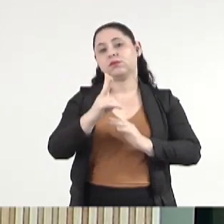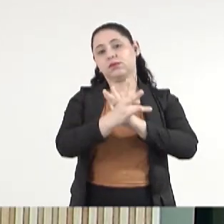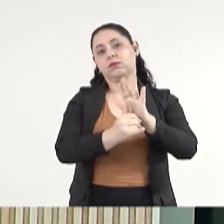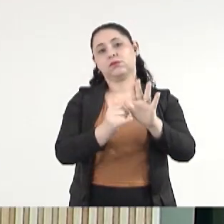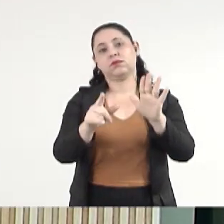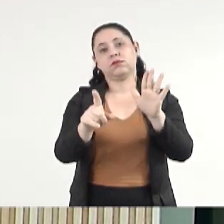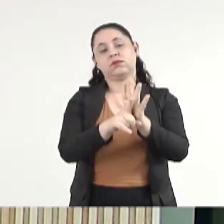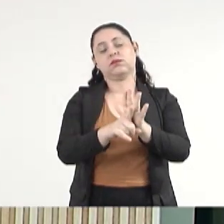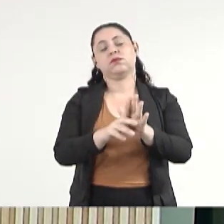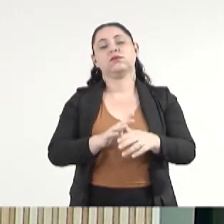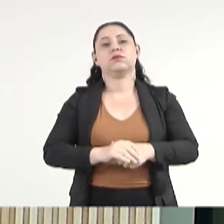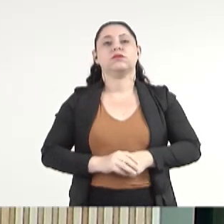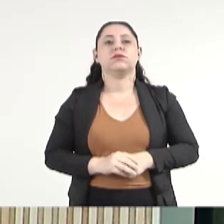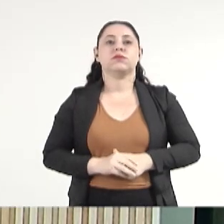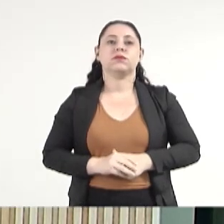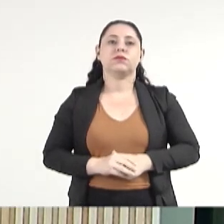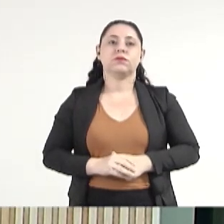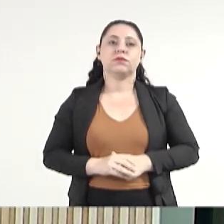item.